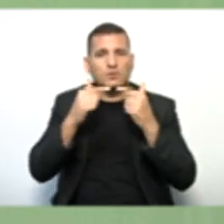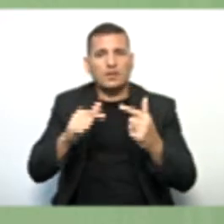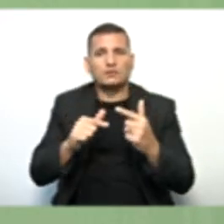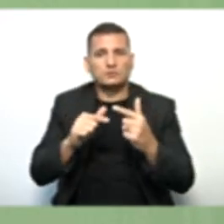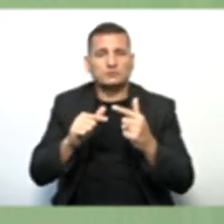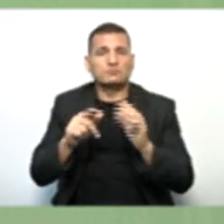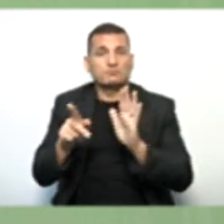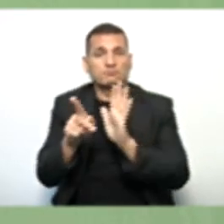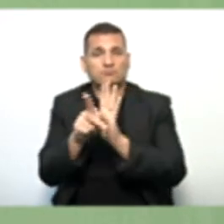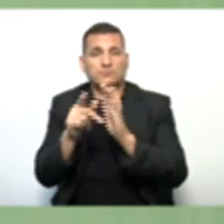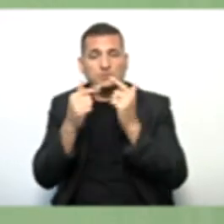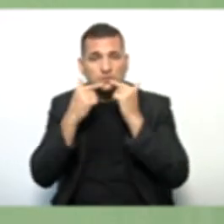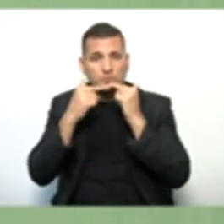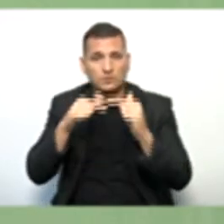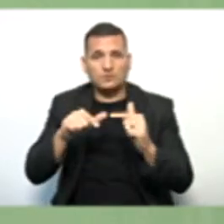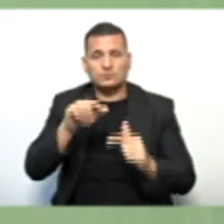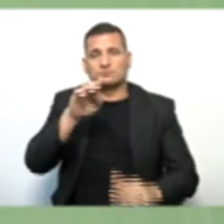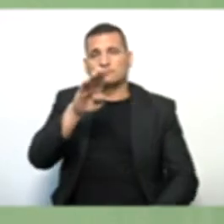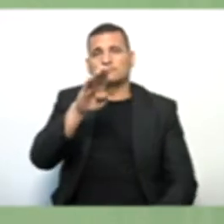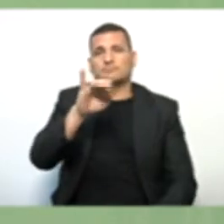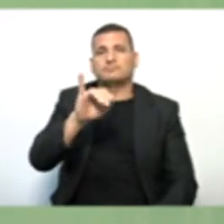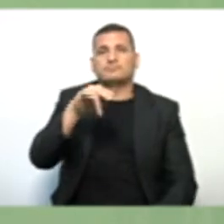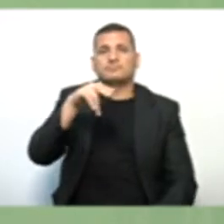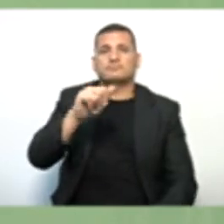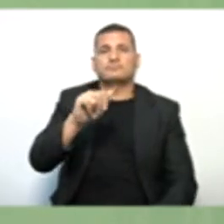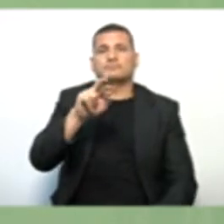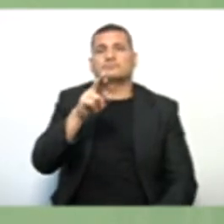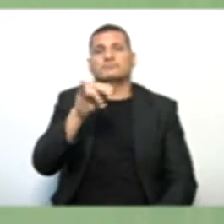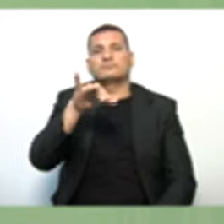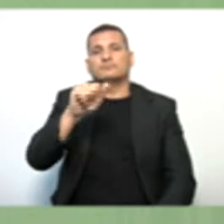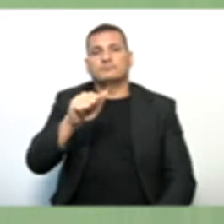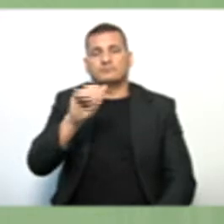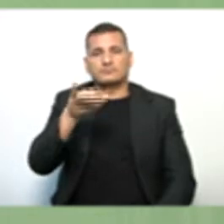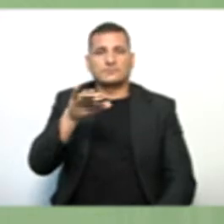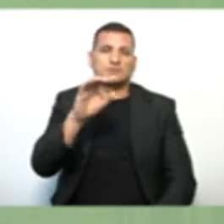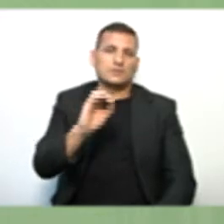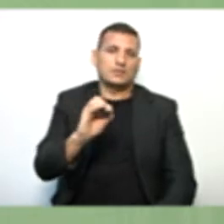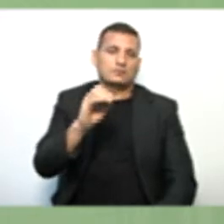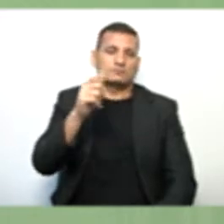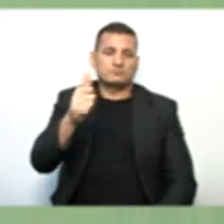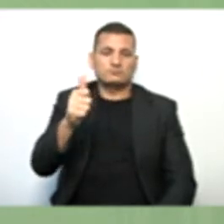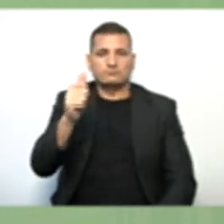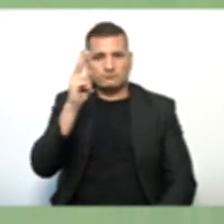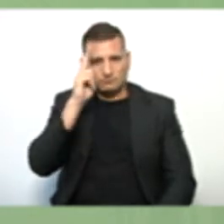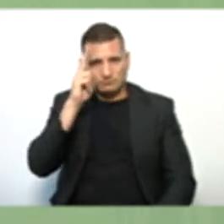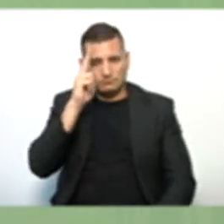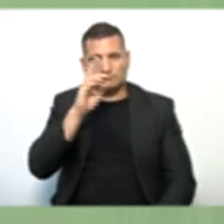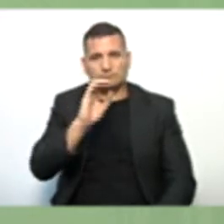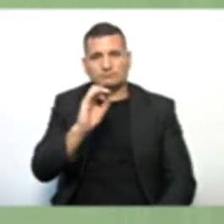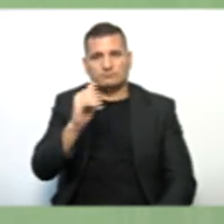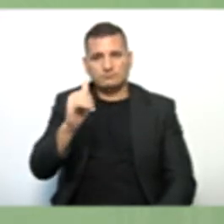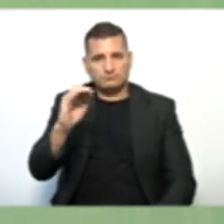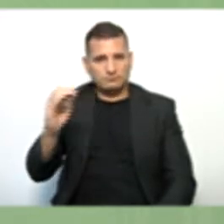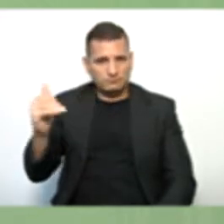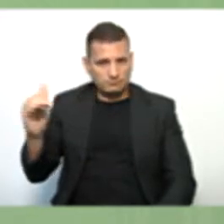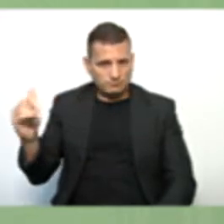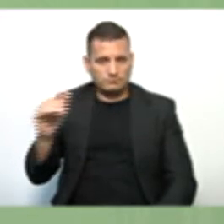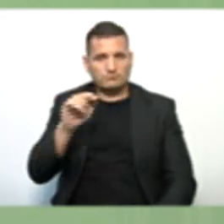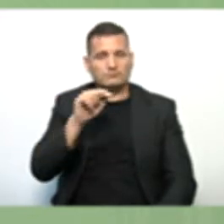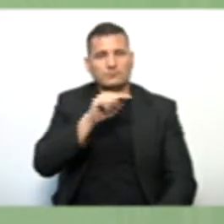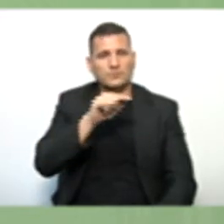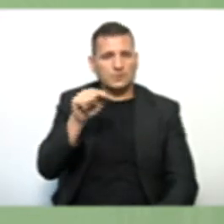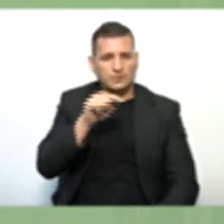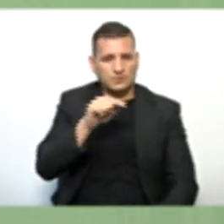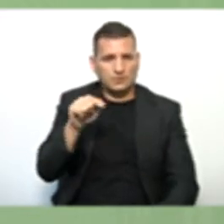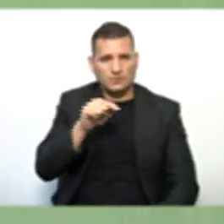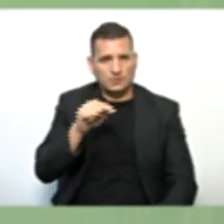linguagem binária, tá bom? Lembra, olha aqui o que eu coloquei aqui dos númerozinhos, né, 0, 1, 1. Isso aqui, gente, se for colocar